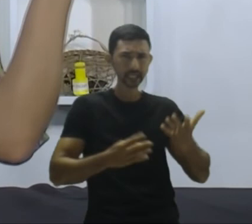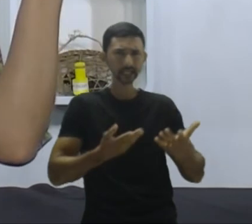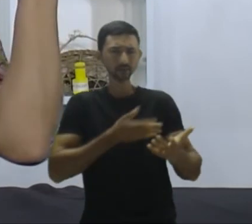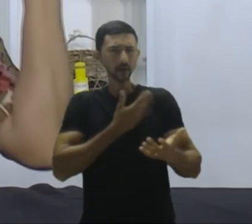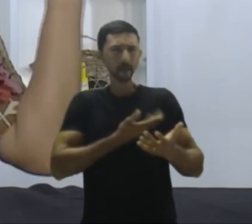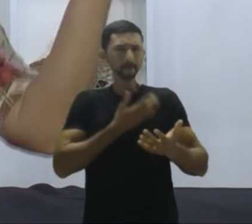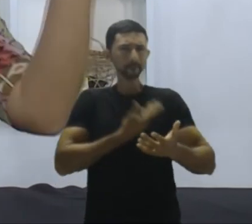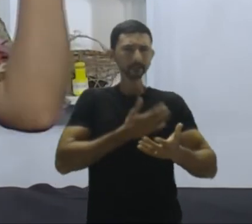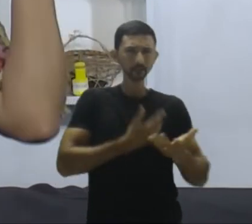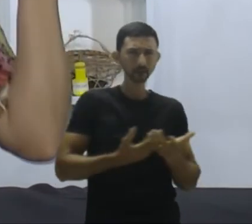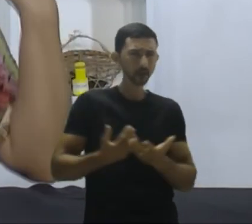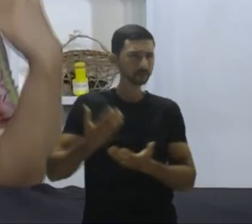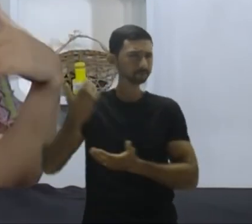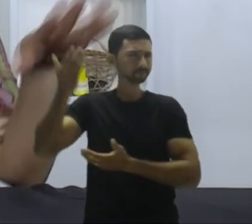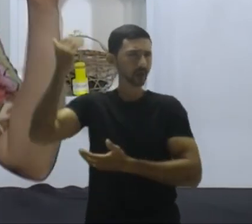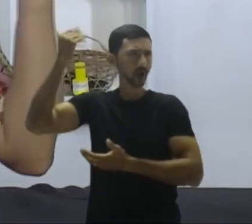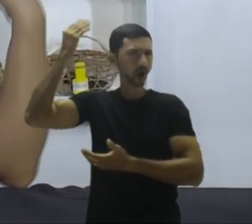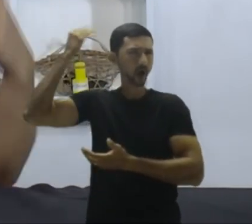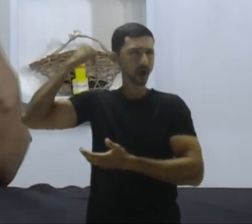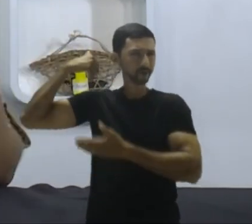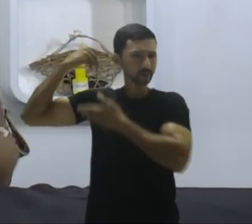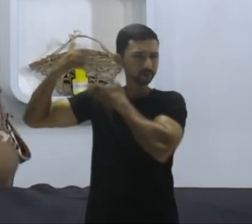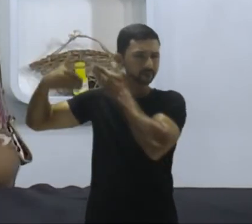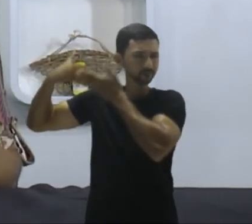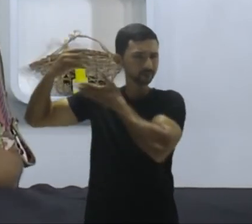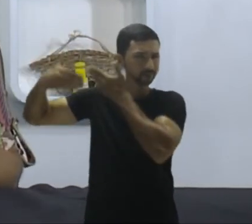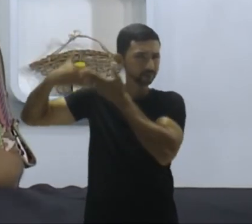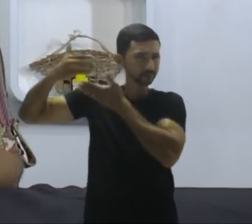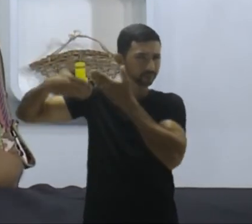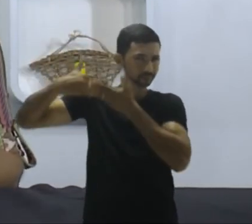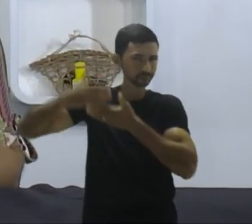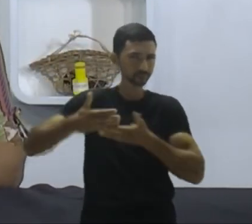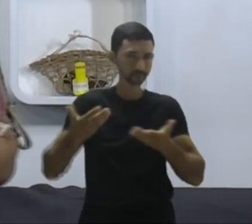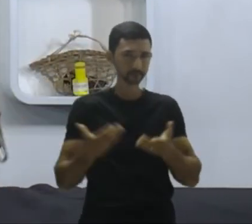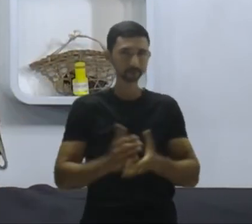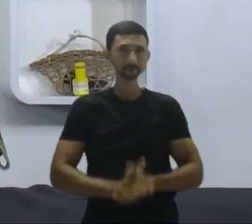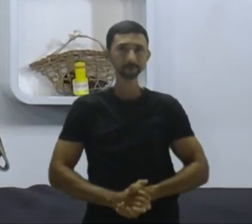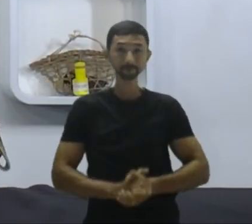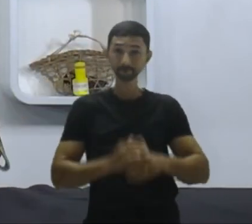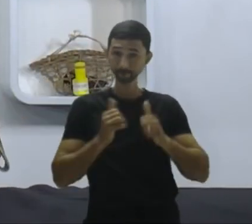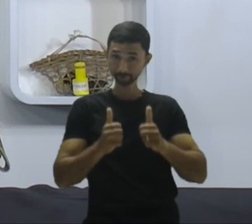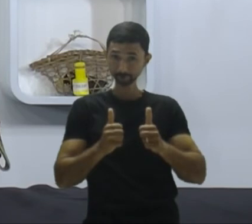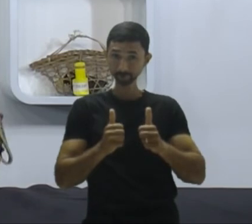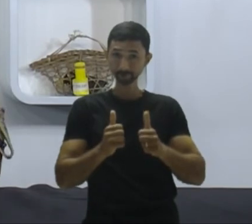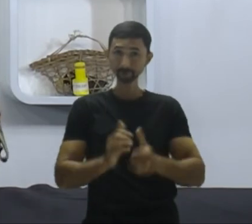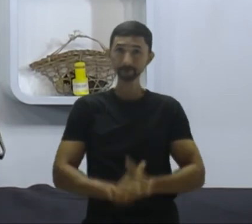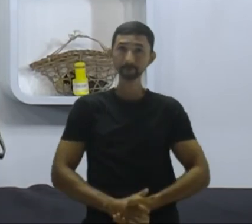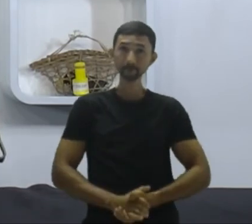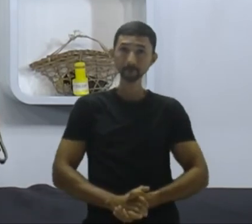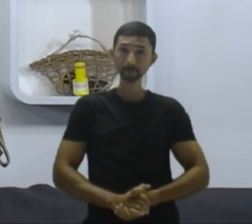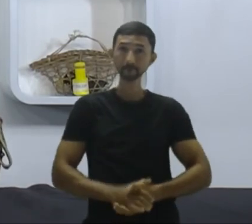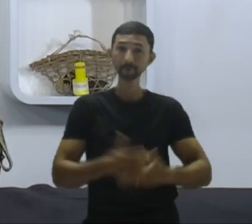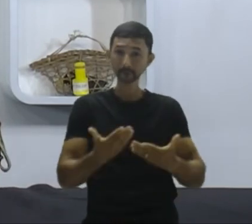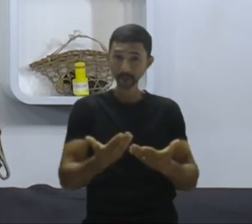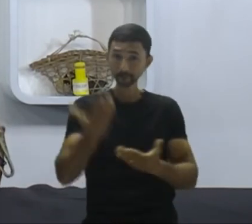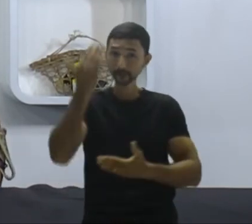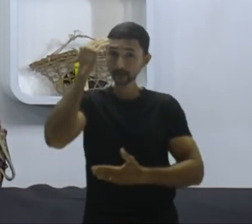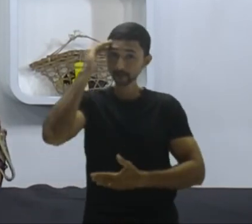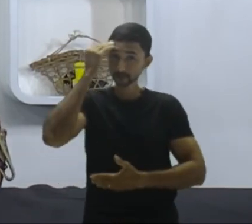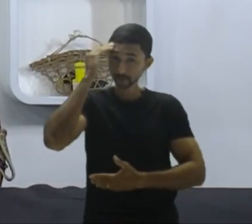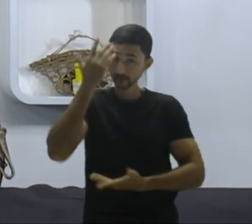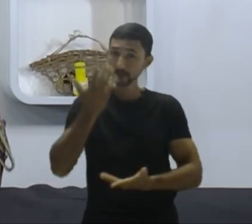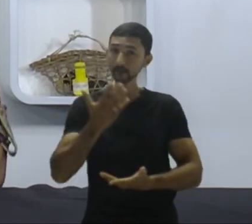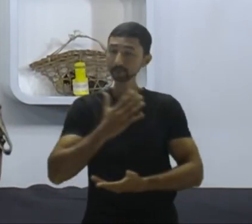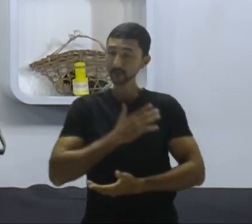lá atrás, lá na antiguidade, lá nas epopeias clássicas. Tudo bem, amores? Eu espero que vocês tenham gostado